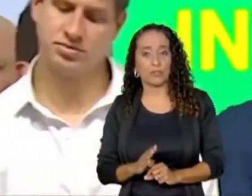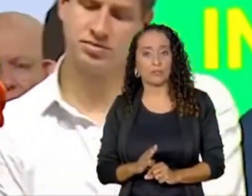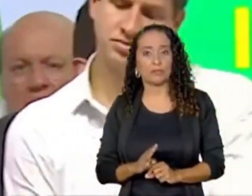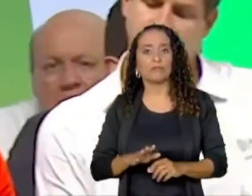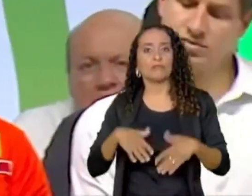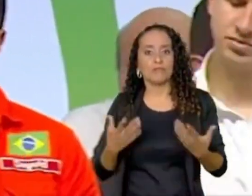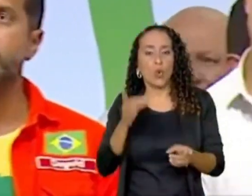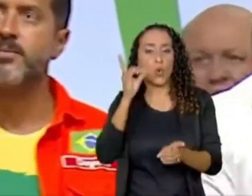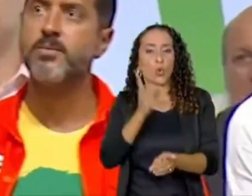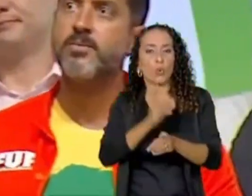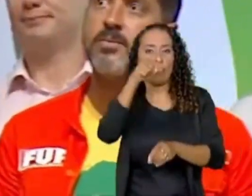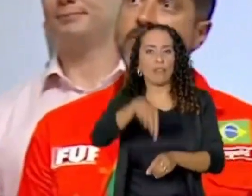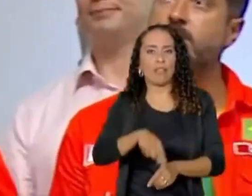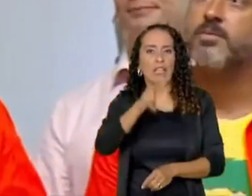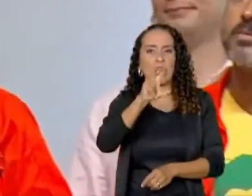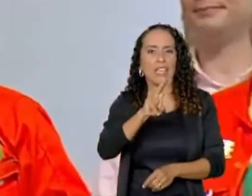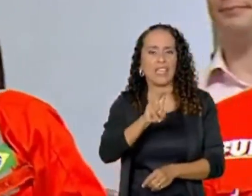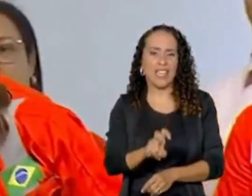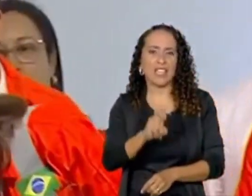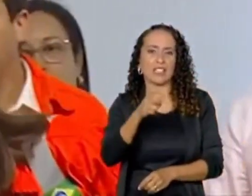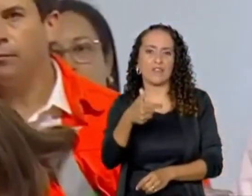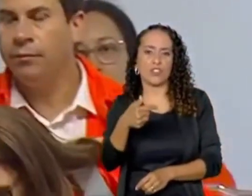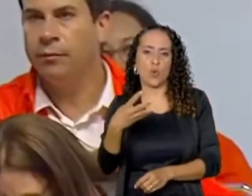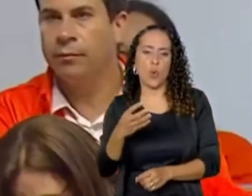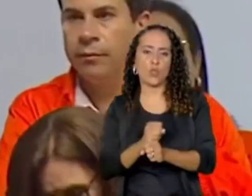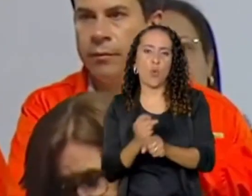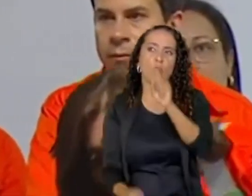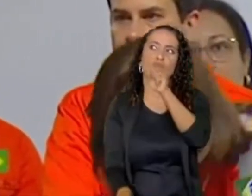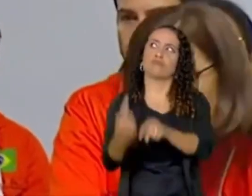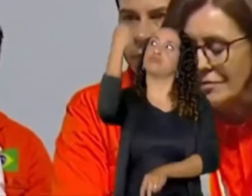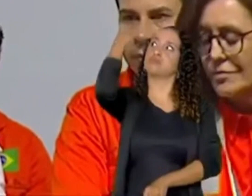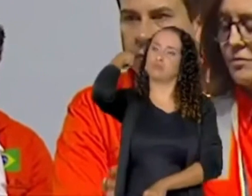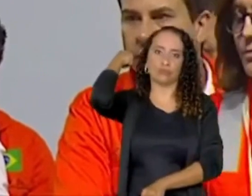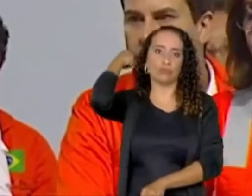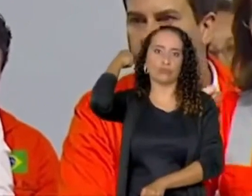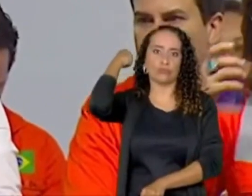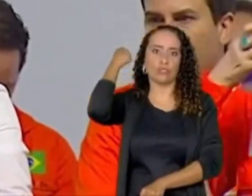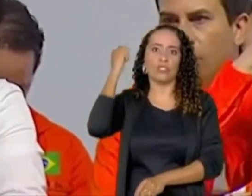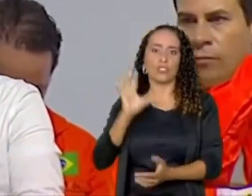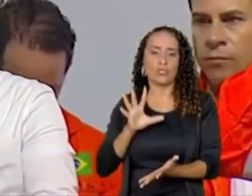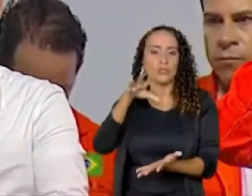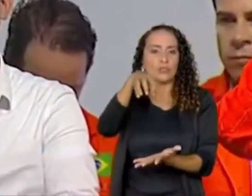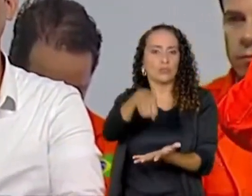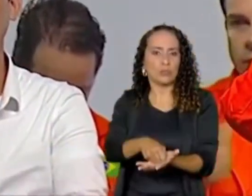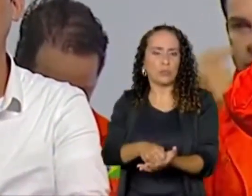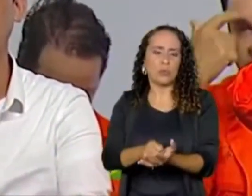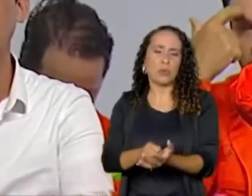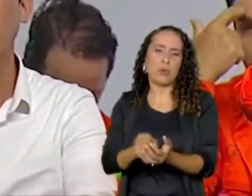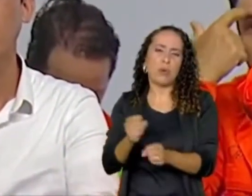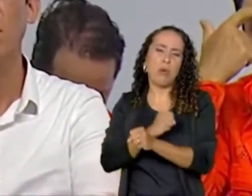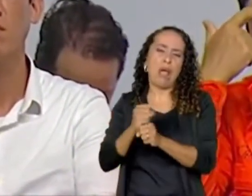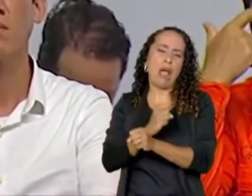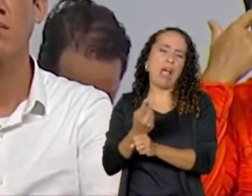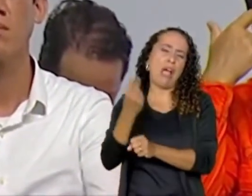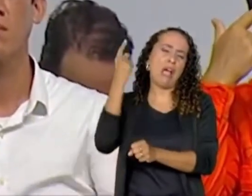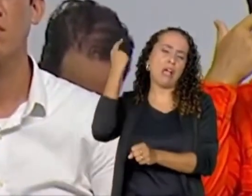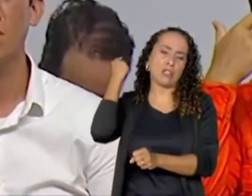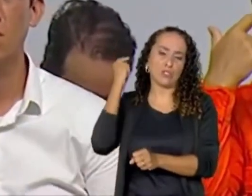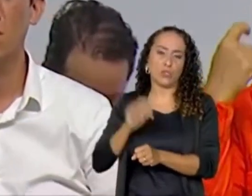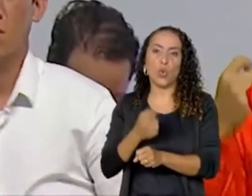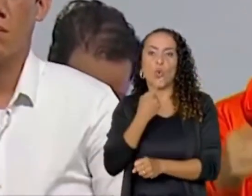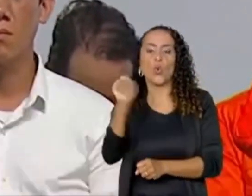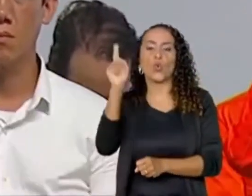foi descoberto há 524 anos atrás, foi colonizado durante um tempo. Foi o último país a